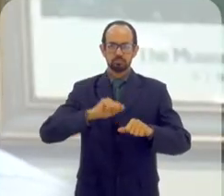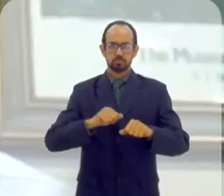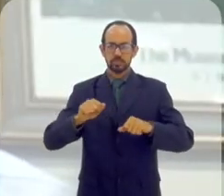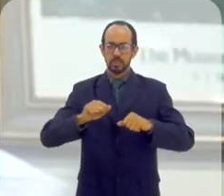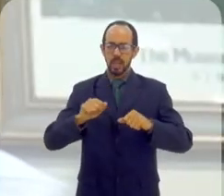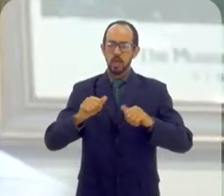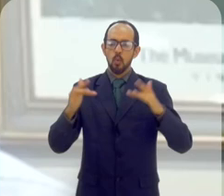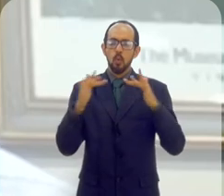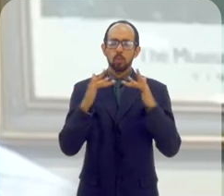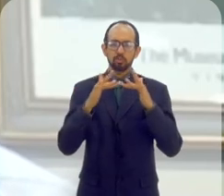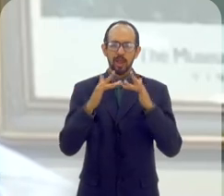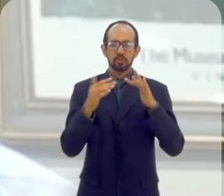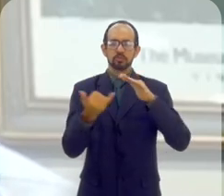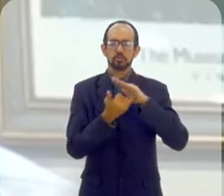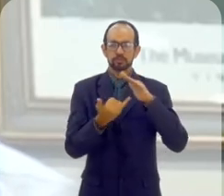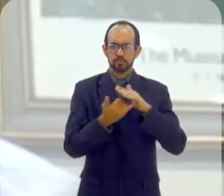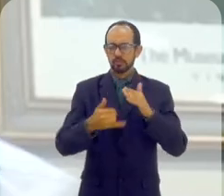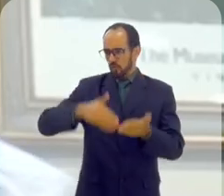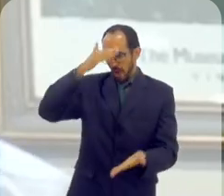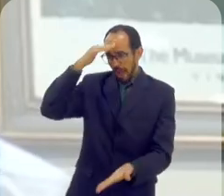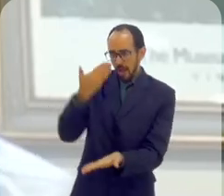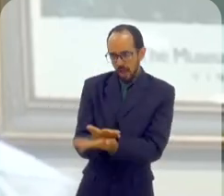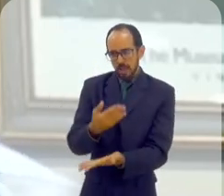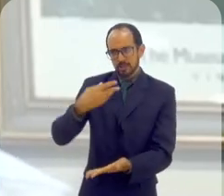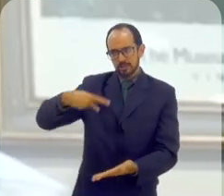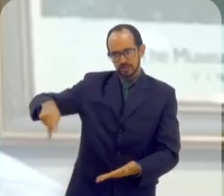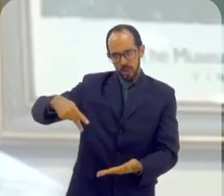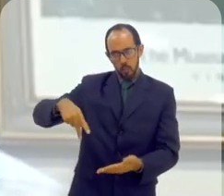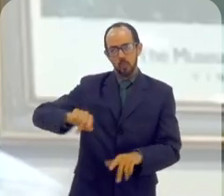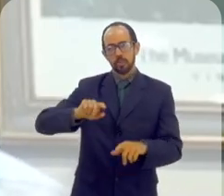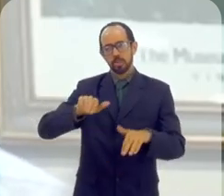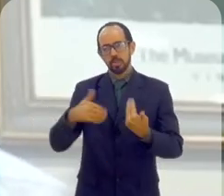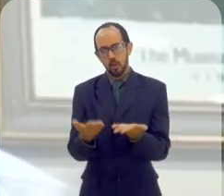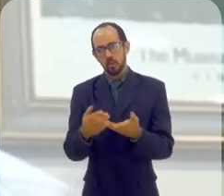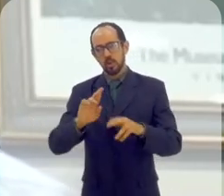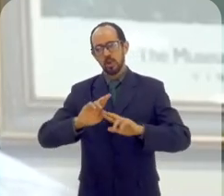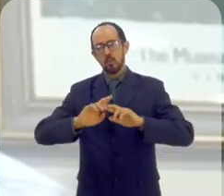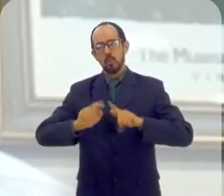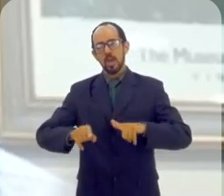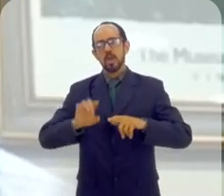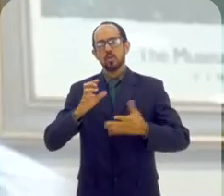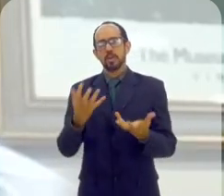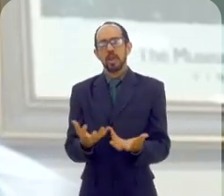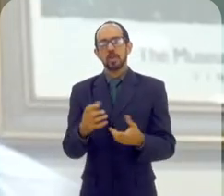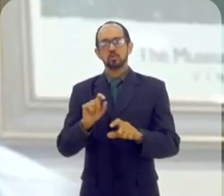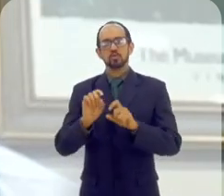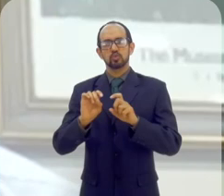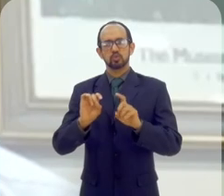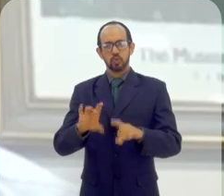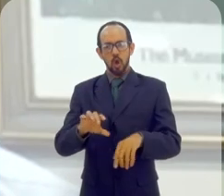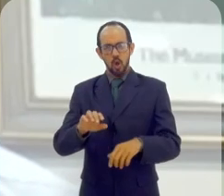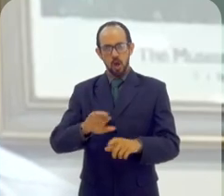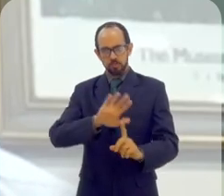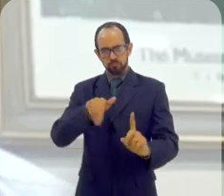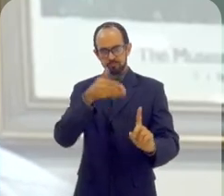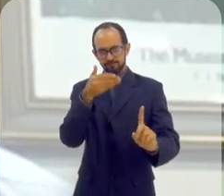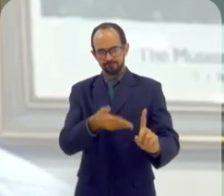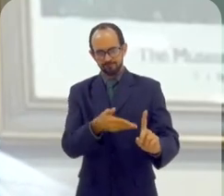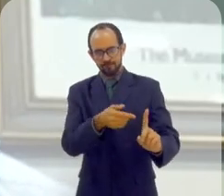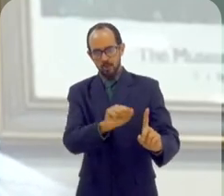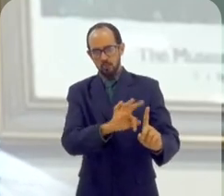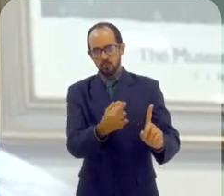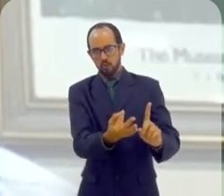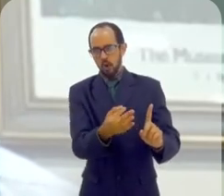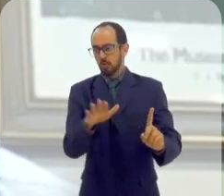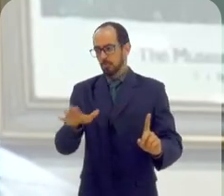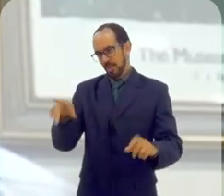em todas as entidades é muito importante a credibilidade que você tem gente então não só eu quero enaltecer